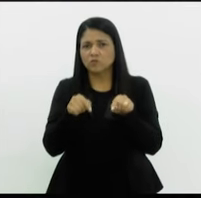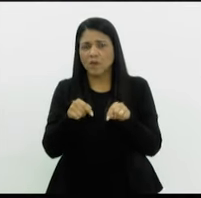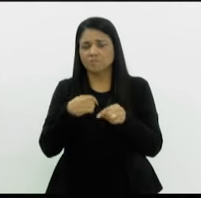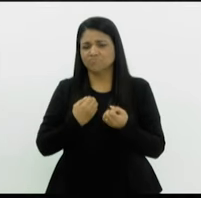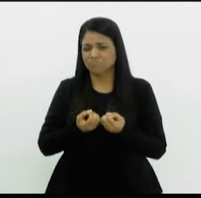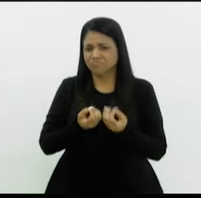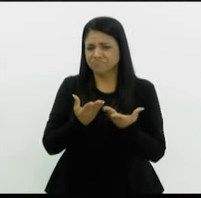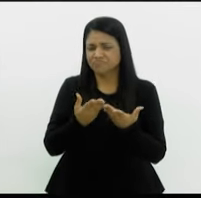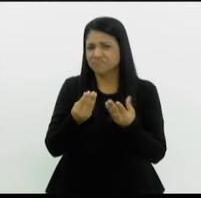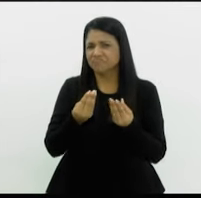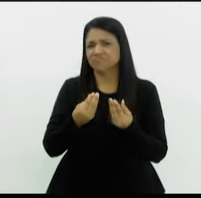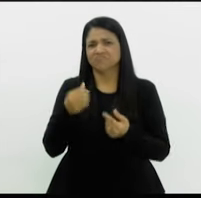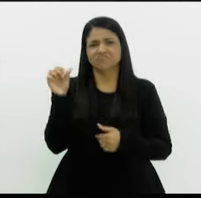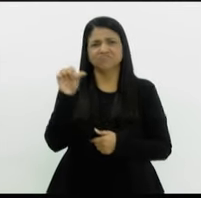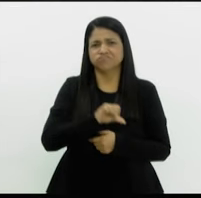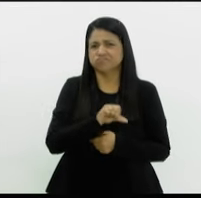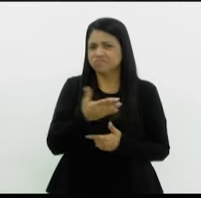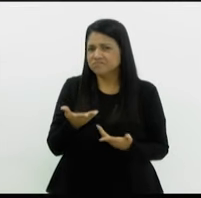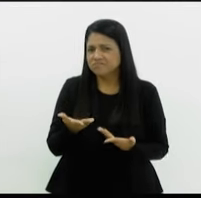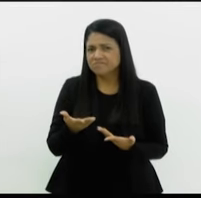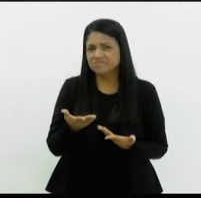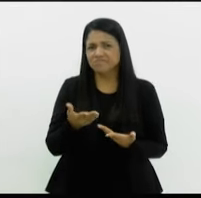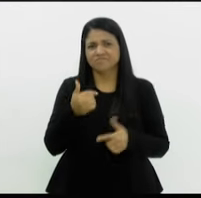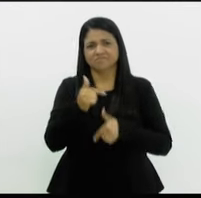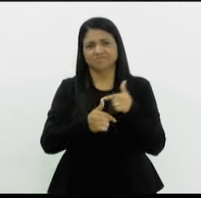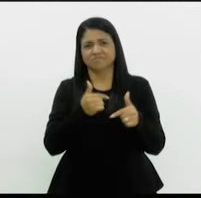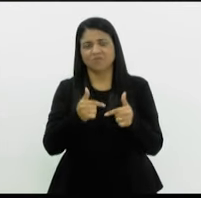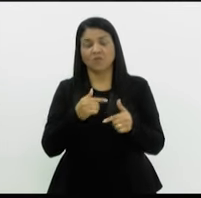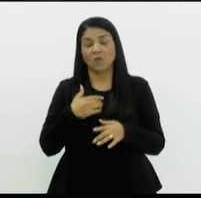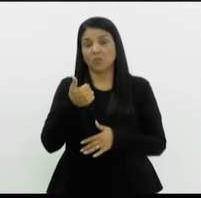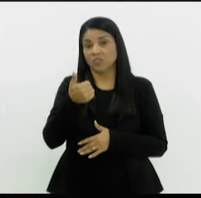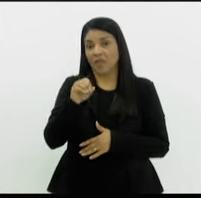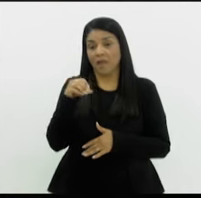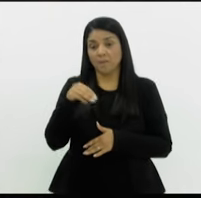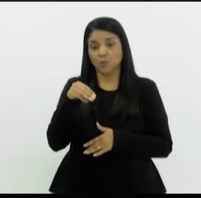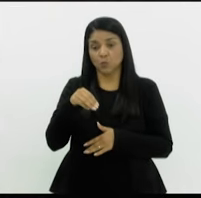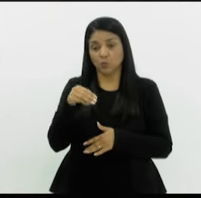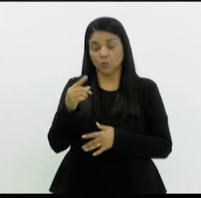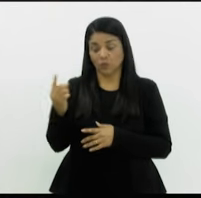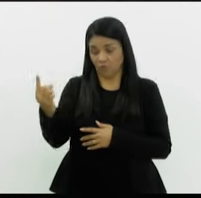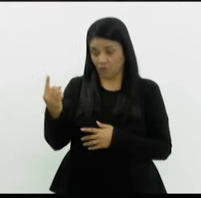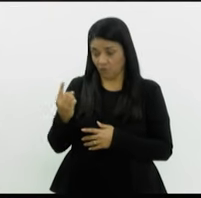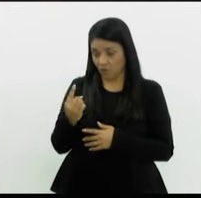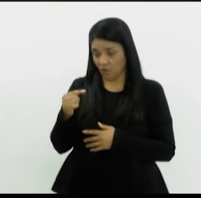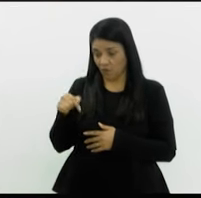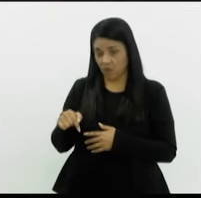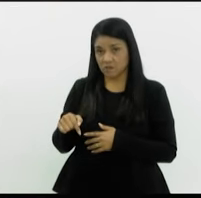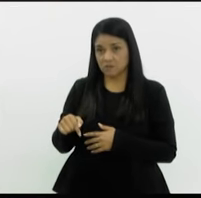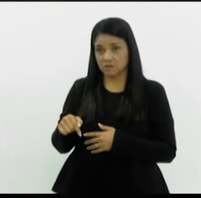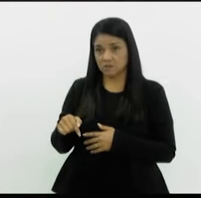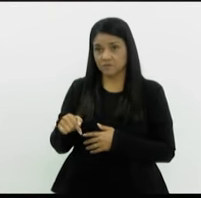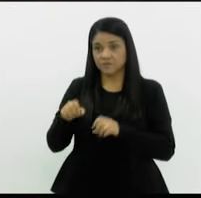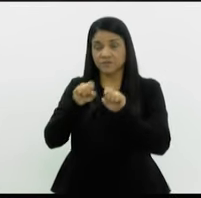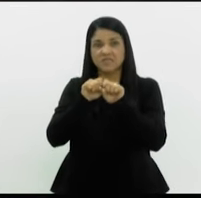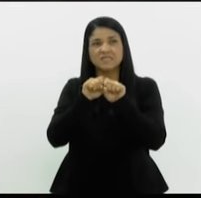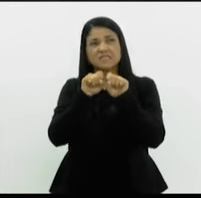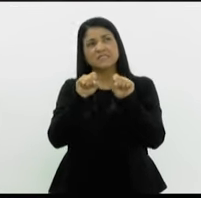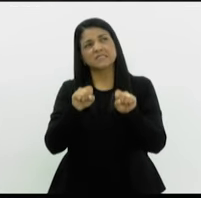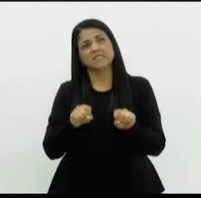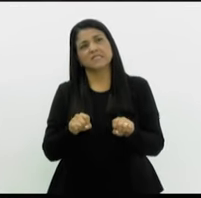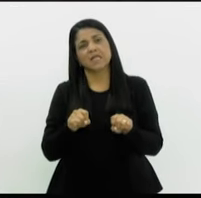população. Eu fiquei uns 10 minutos esperando alguém que viesse até a cabine. Eles botaram o sistema de